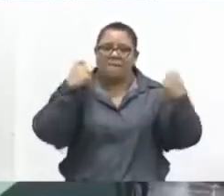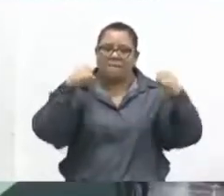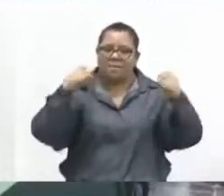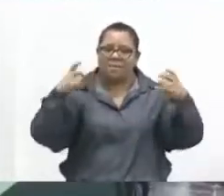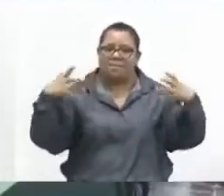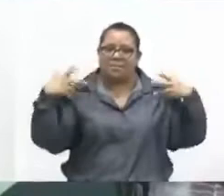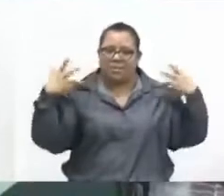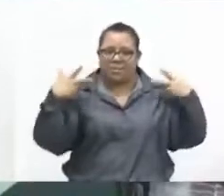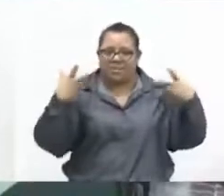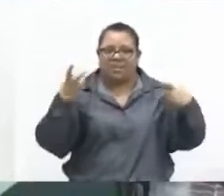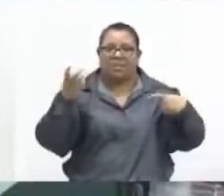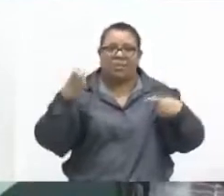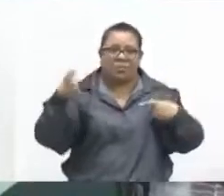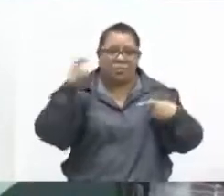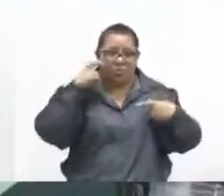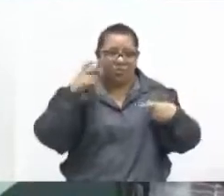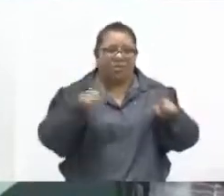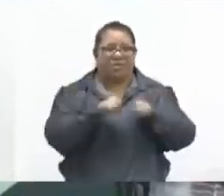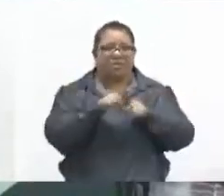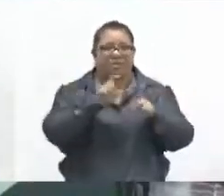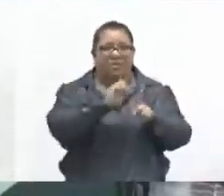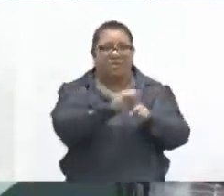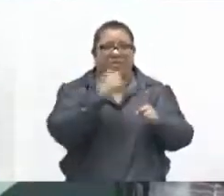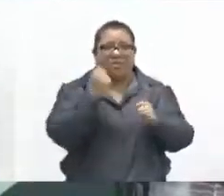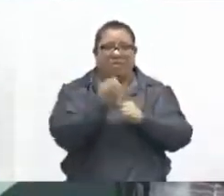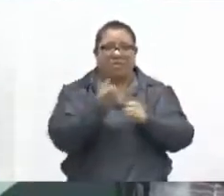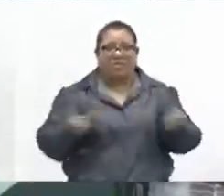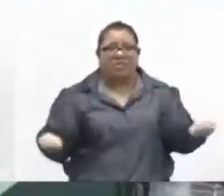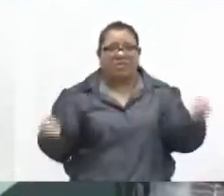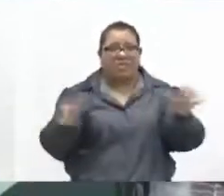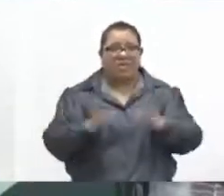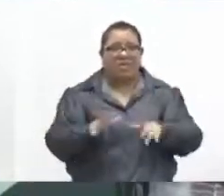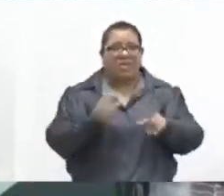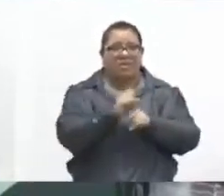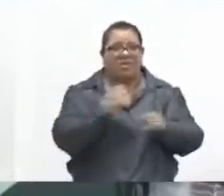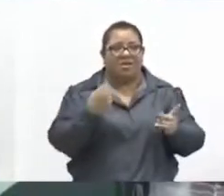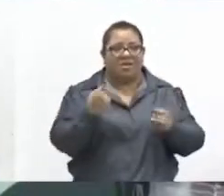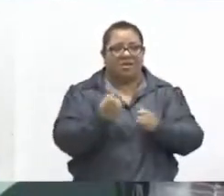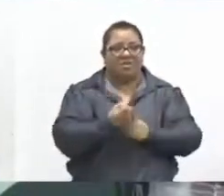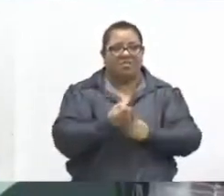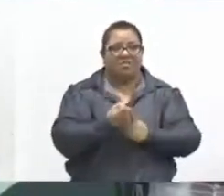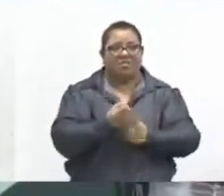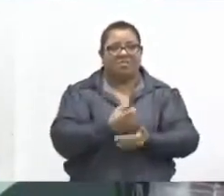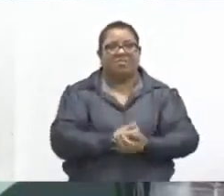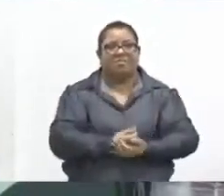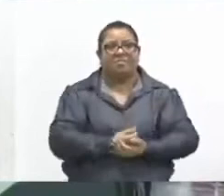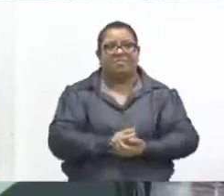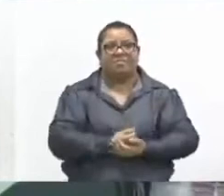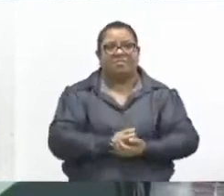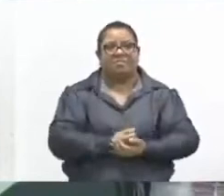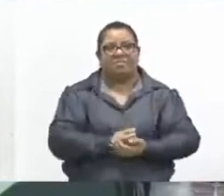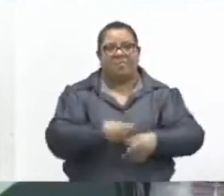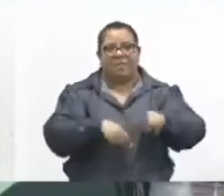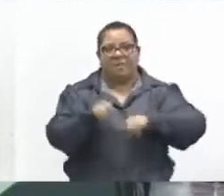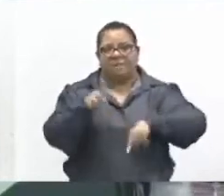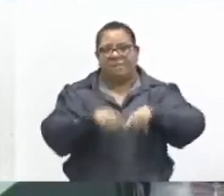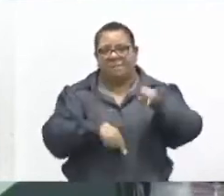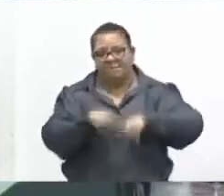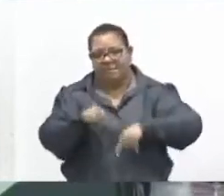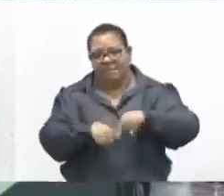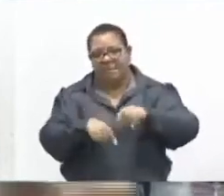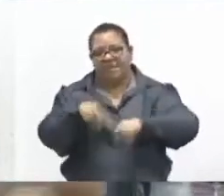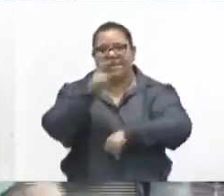lazer, e muitas vezes de integração social, porque a integração social é um pilar da assistência estudantil também. Material didático e